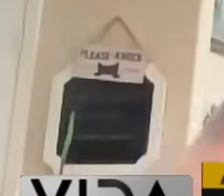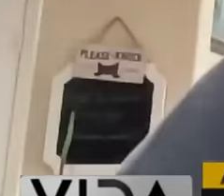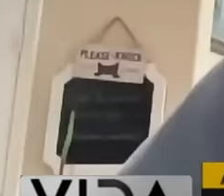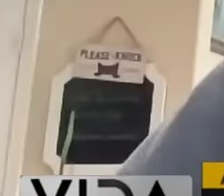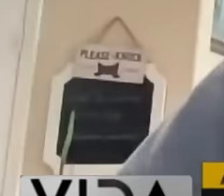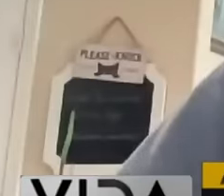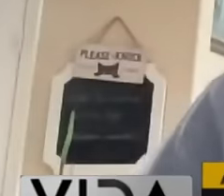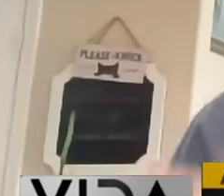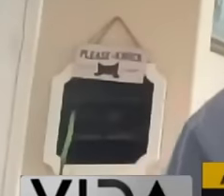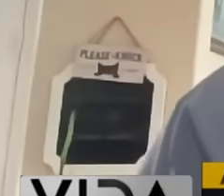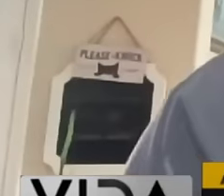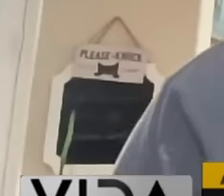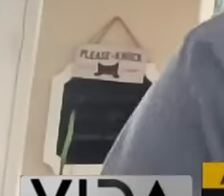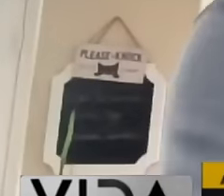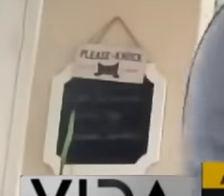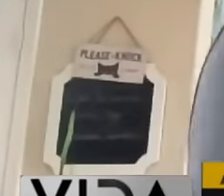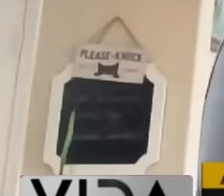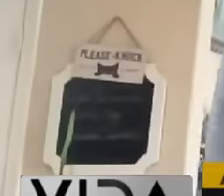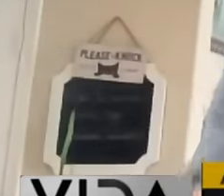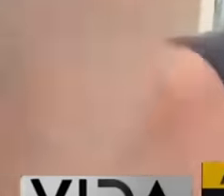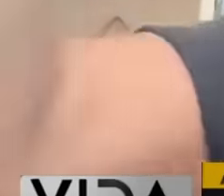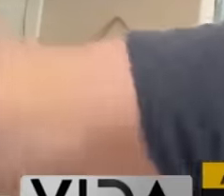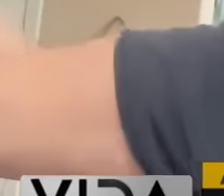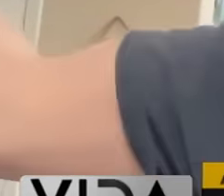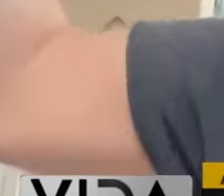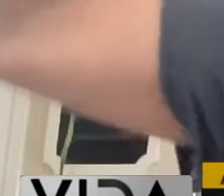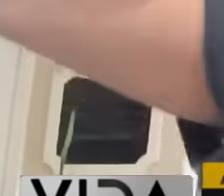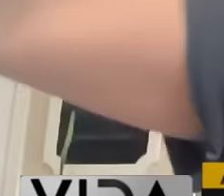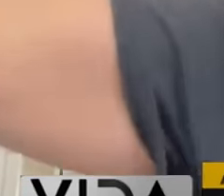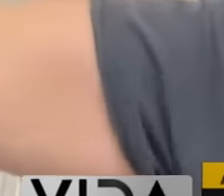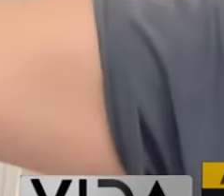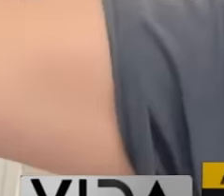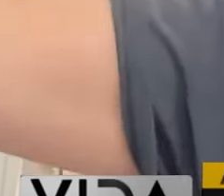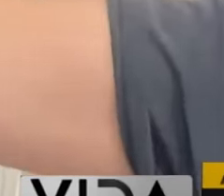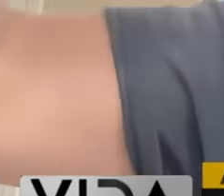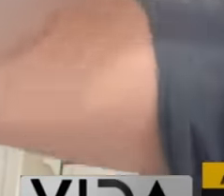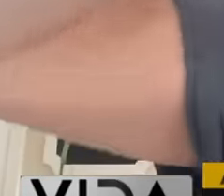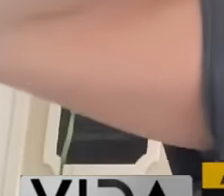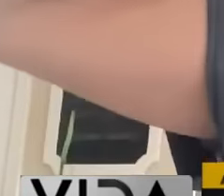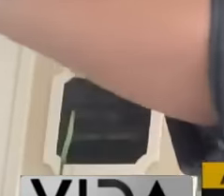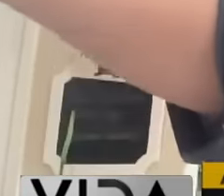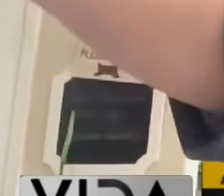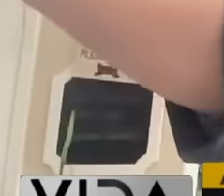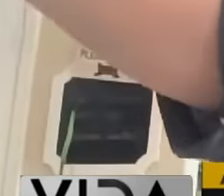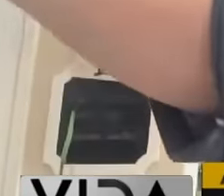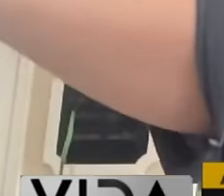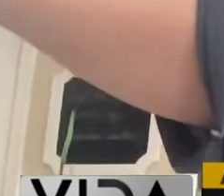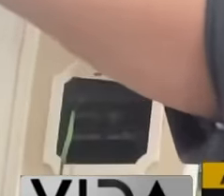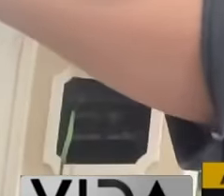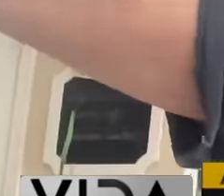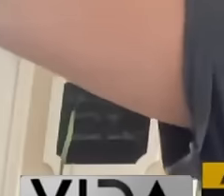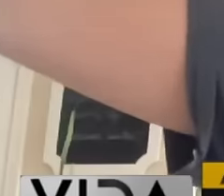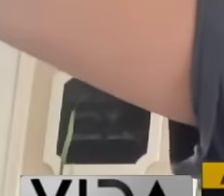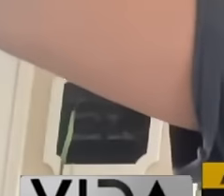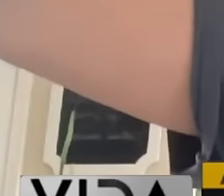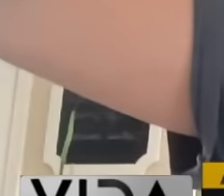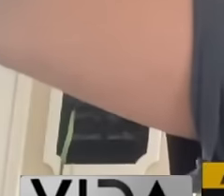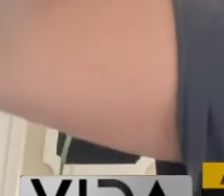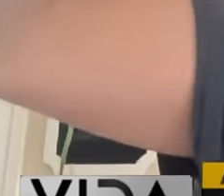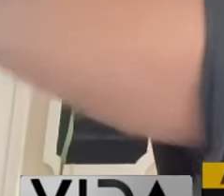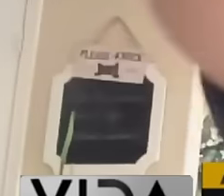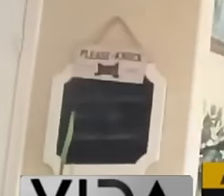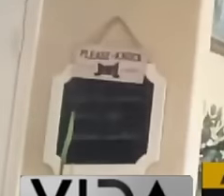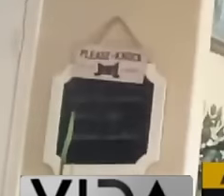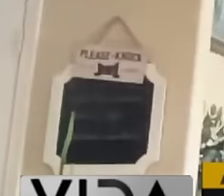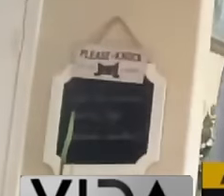Bingo! É exatamente o que a gente está falando, porra! O Brasil está virando uma Venezuela, pelo amor de Deus, cara! Aquilo ali foi assim, uau!